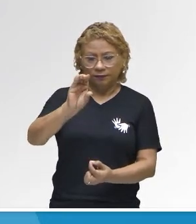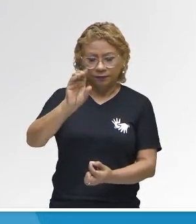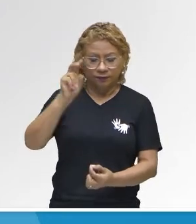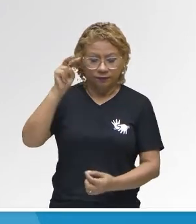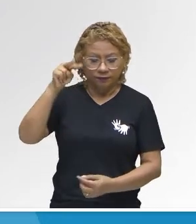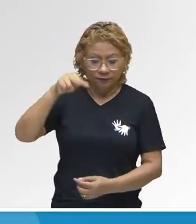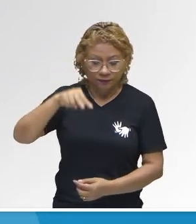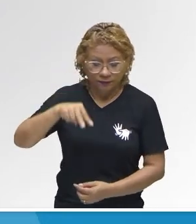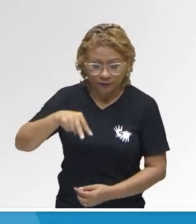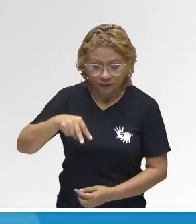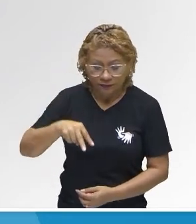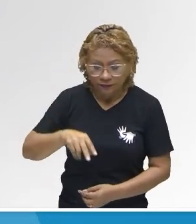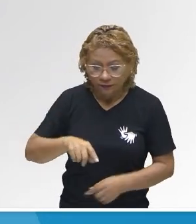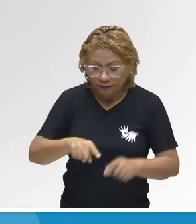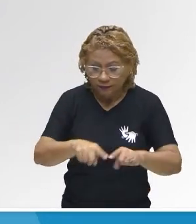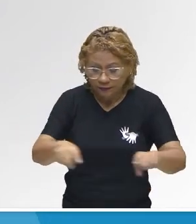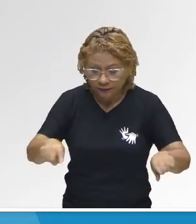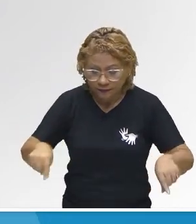né?